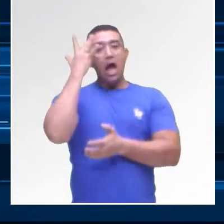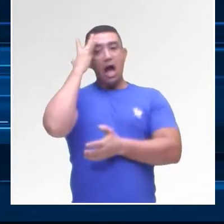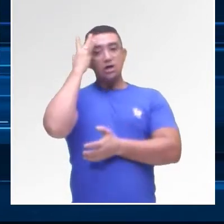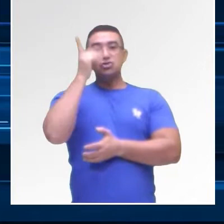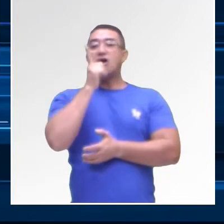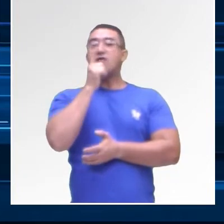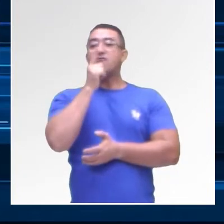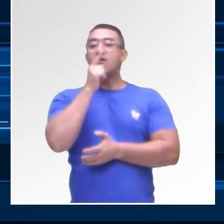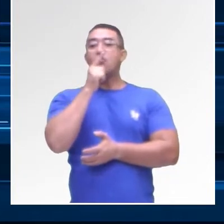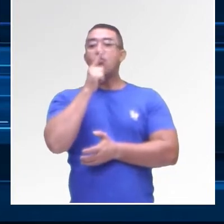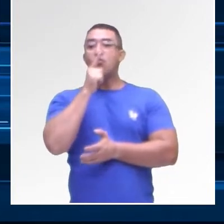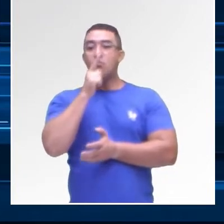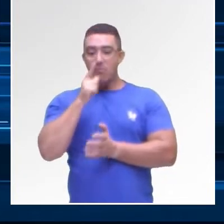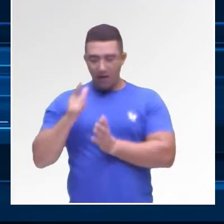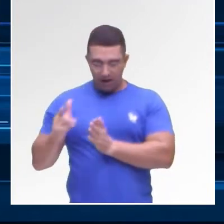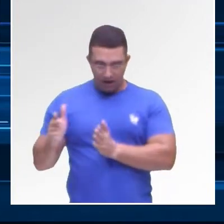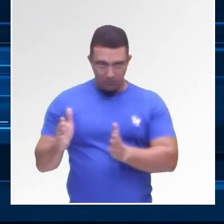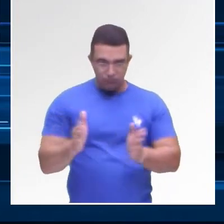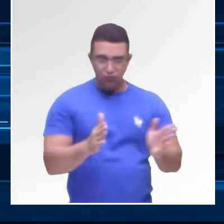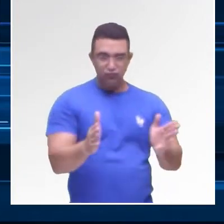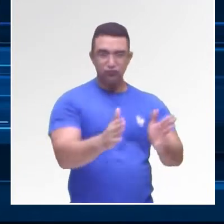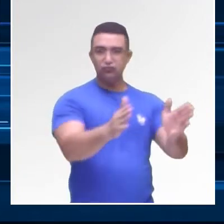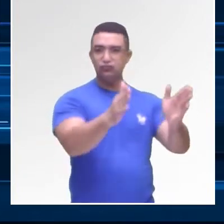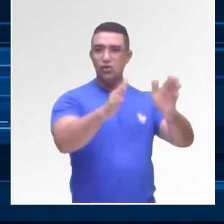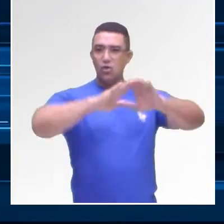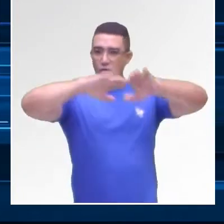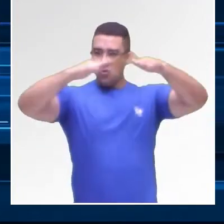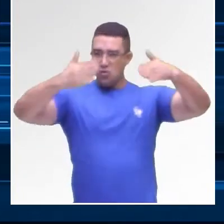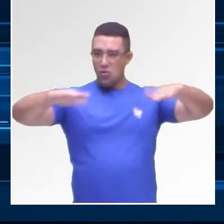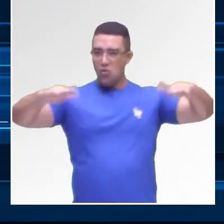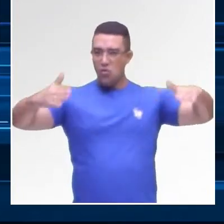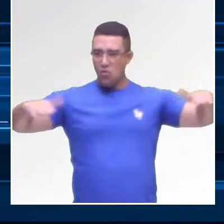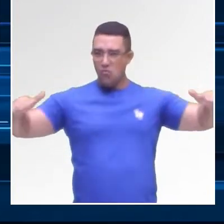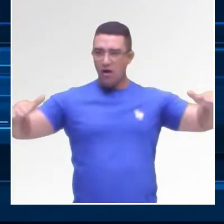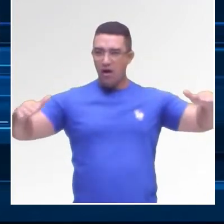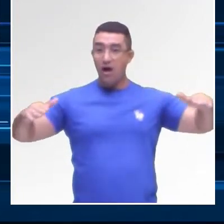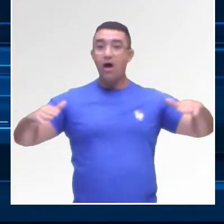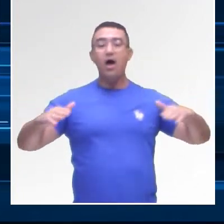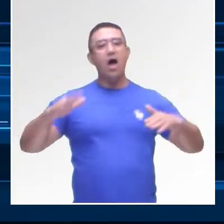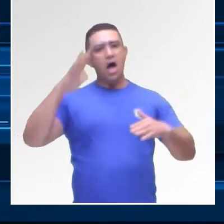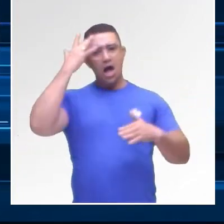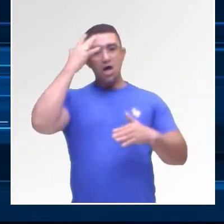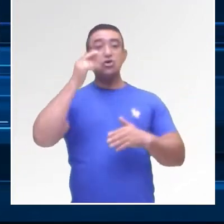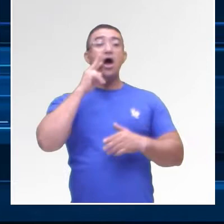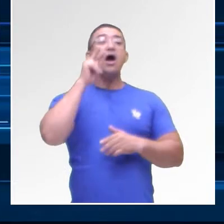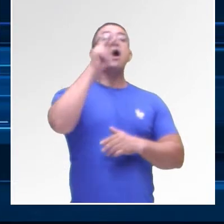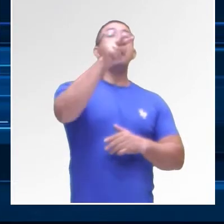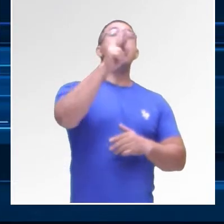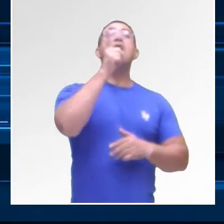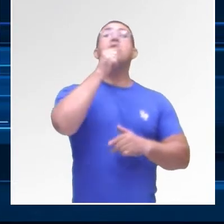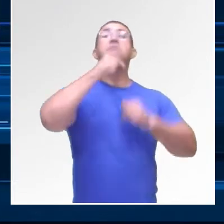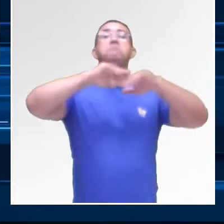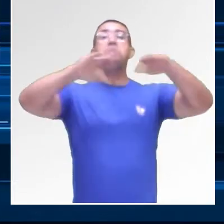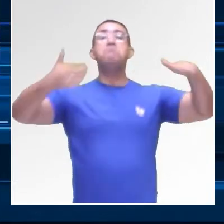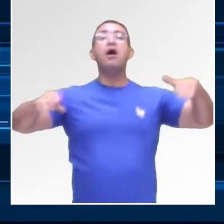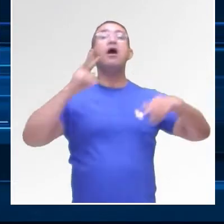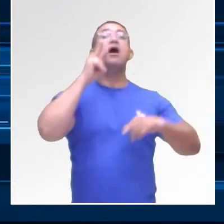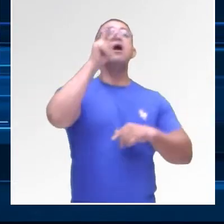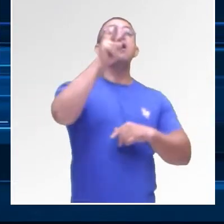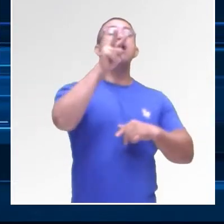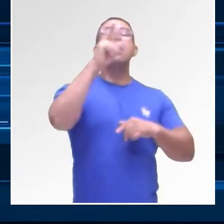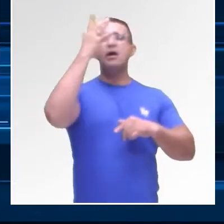era finito, que ele poderia chegar até um determinado ponto que tinha um precipício. Não se sabia